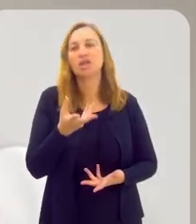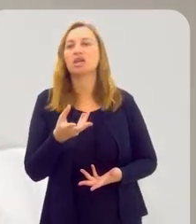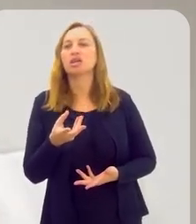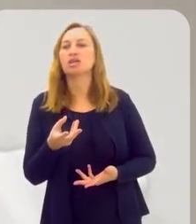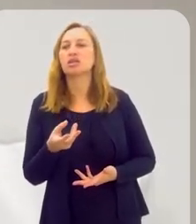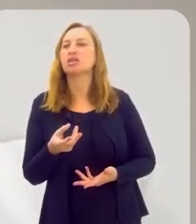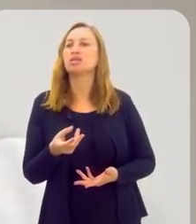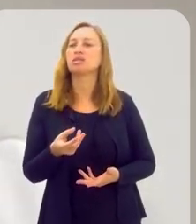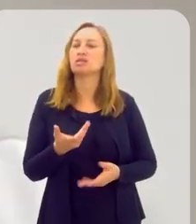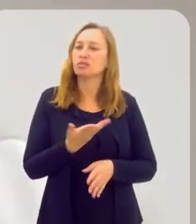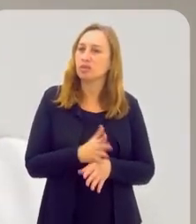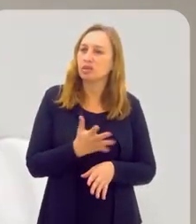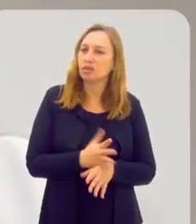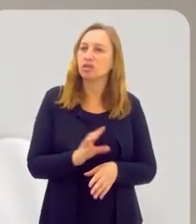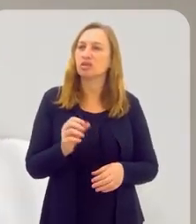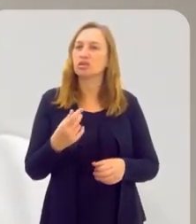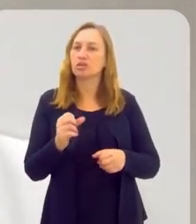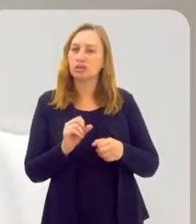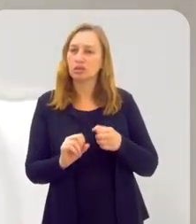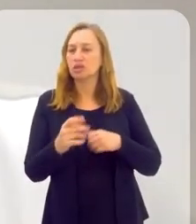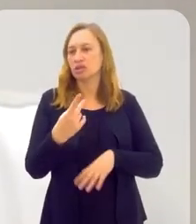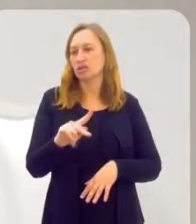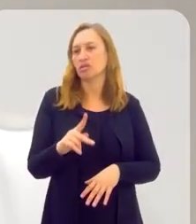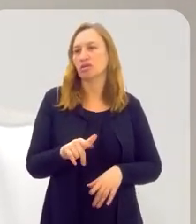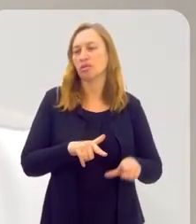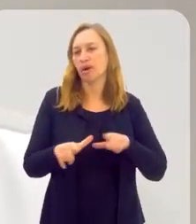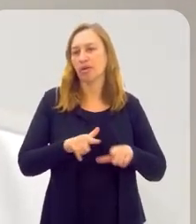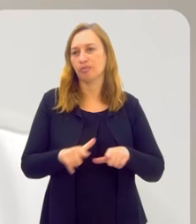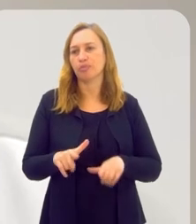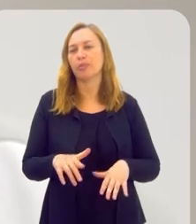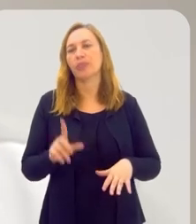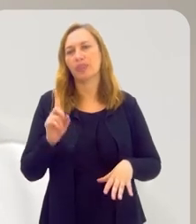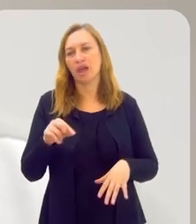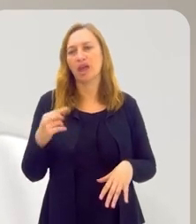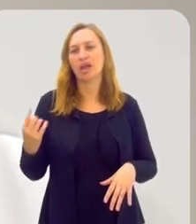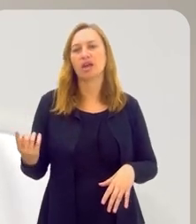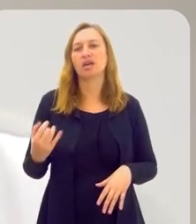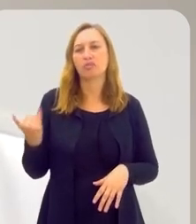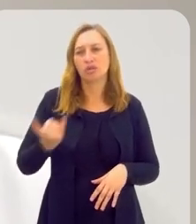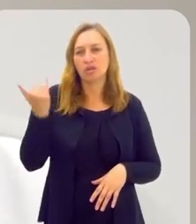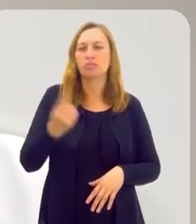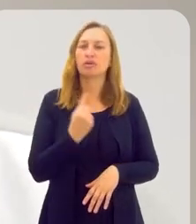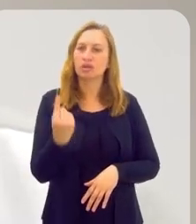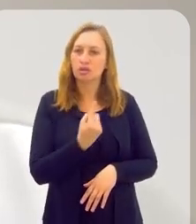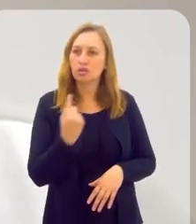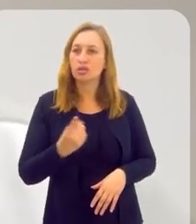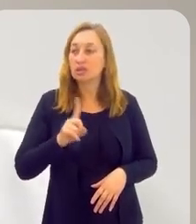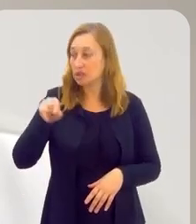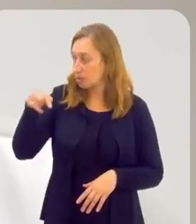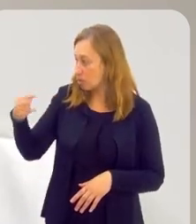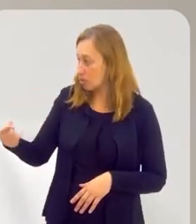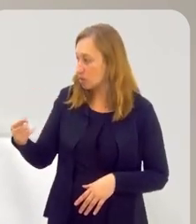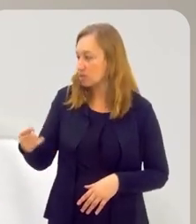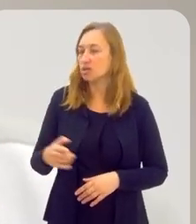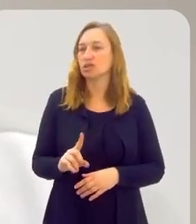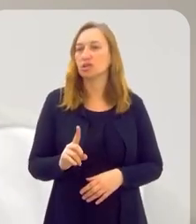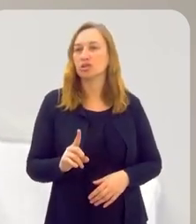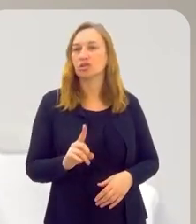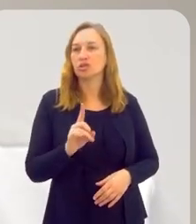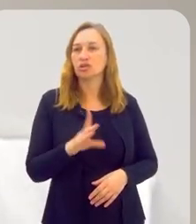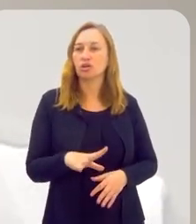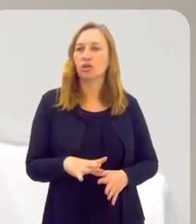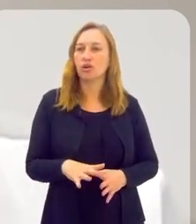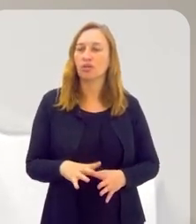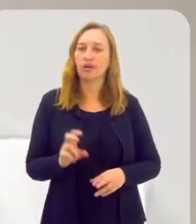prática, naquele momento, a fazer o seu trabalho, ou a beneficiar desse trabalho. Isso foi muito rico para nós, e depois não